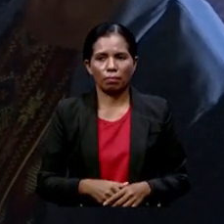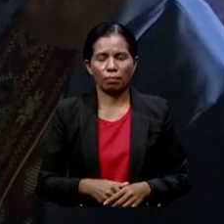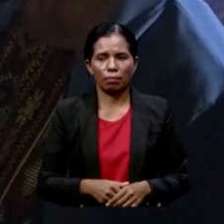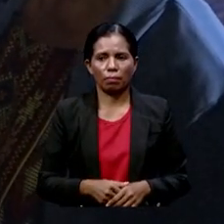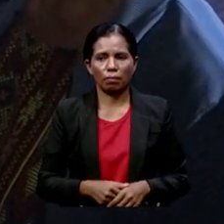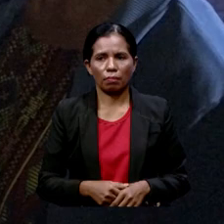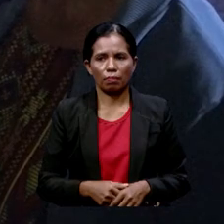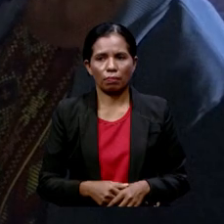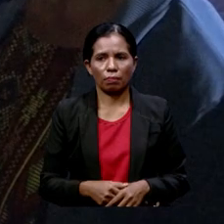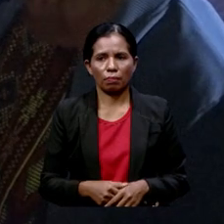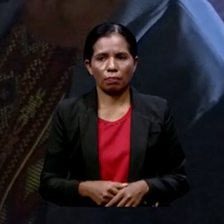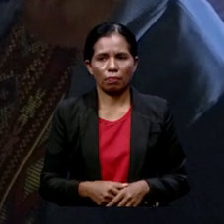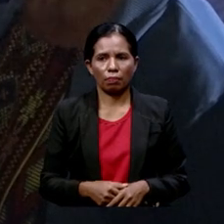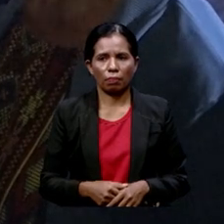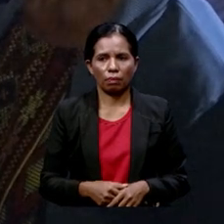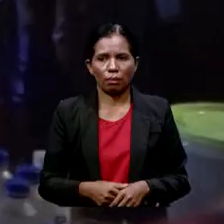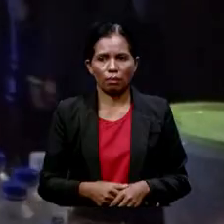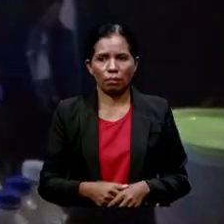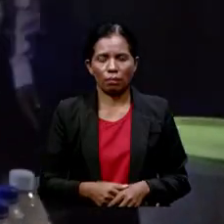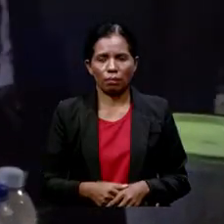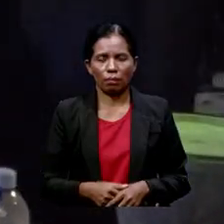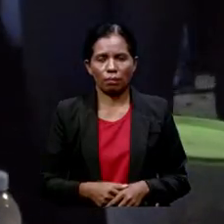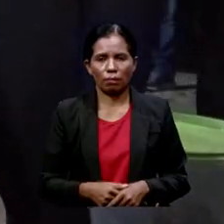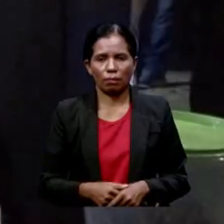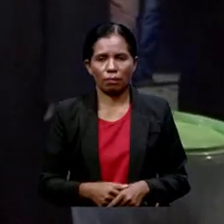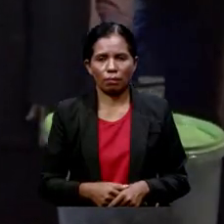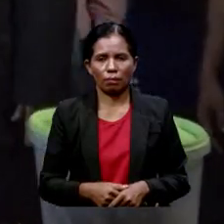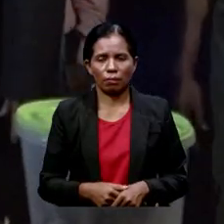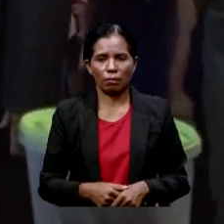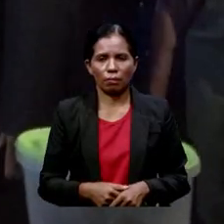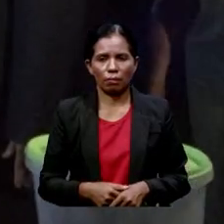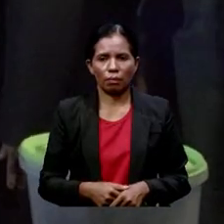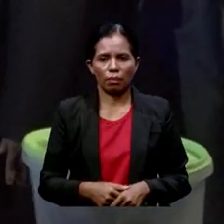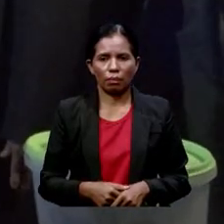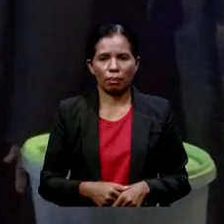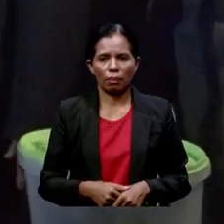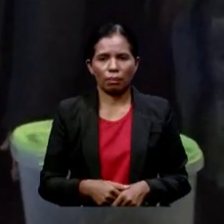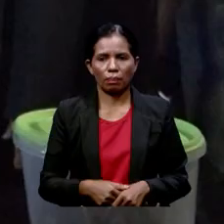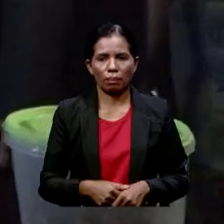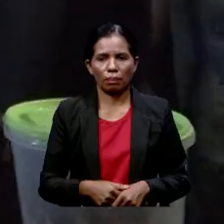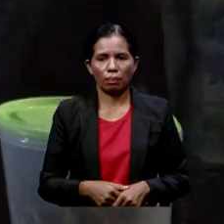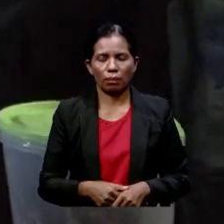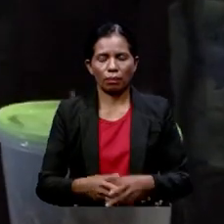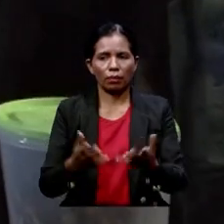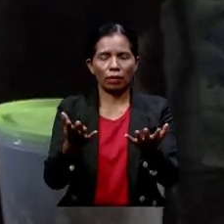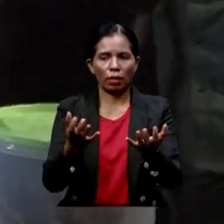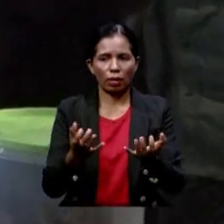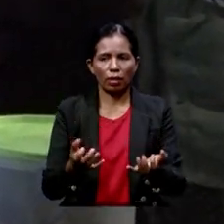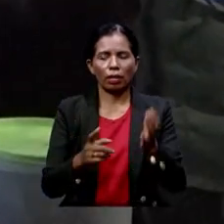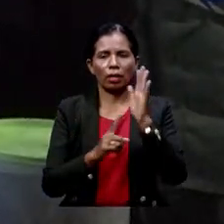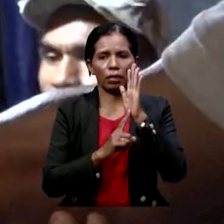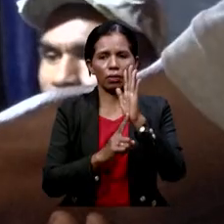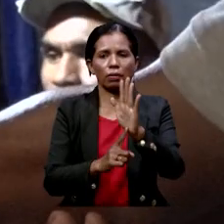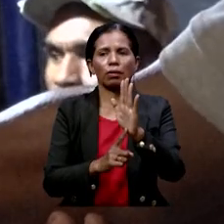mone oke okay, uskola bli ana susar sana au ka uneop ane akarak hato